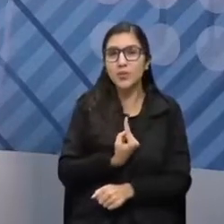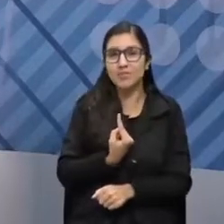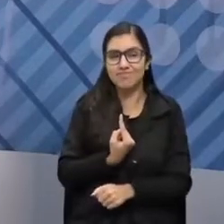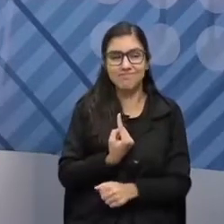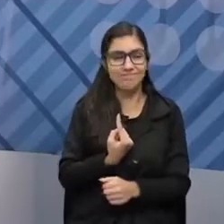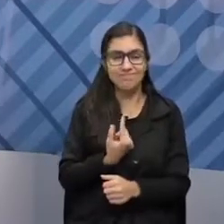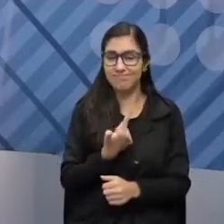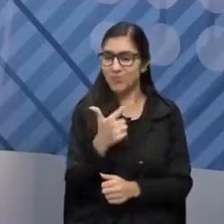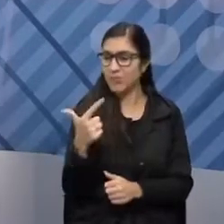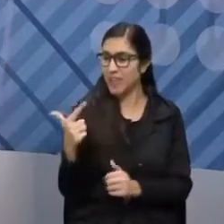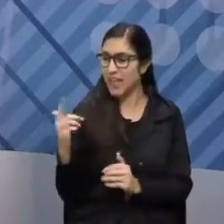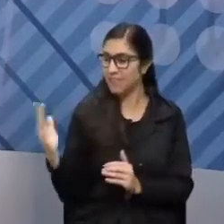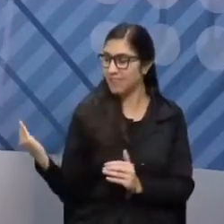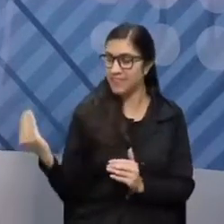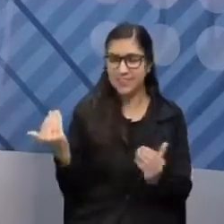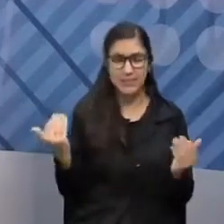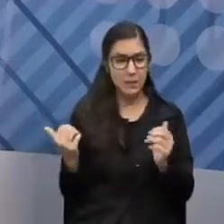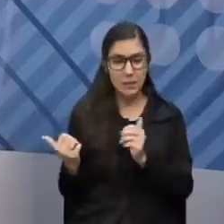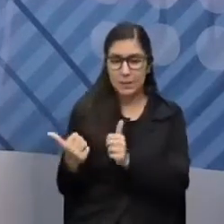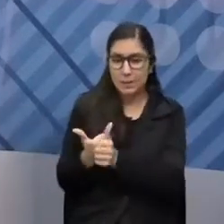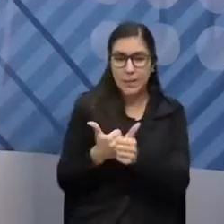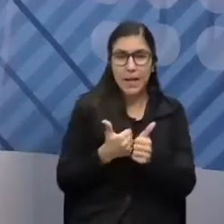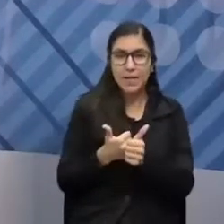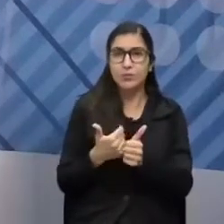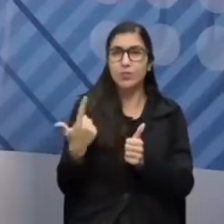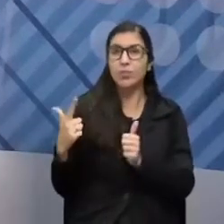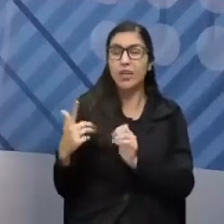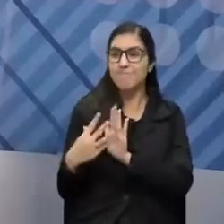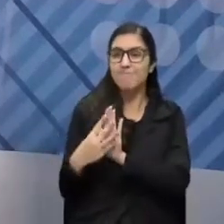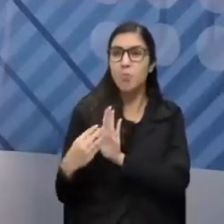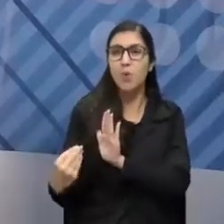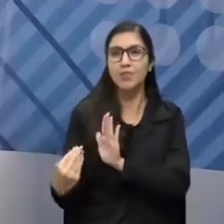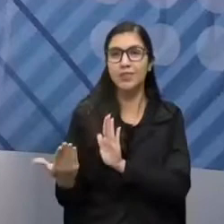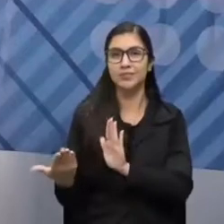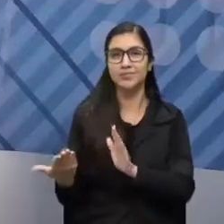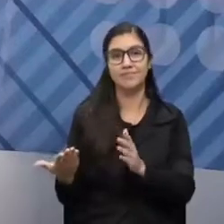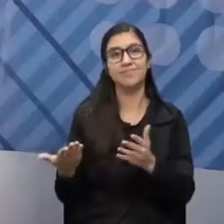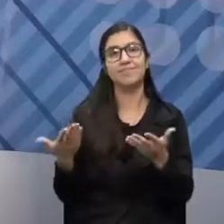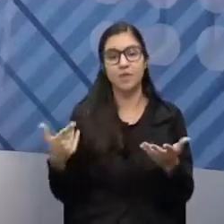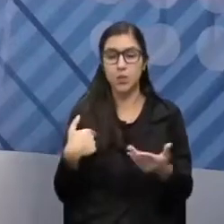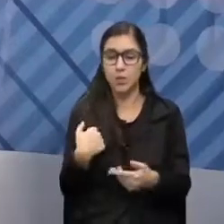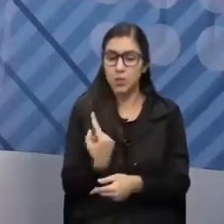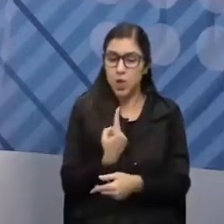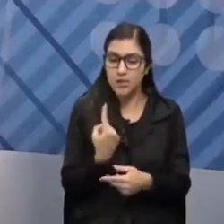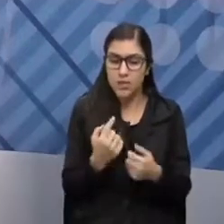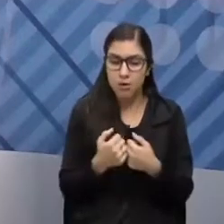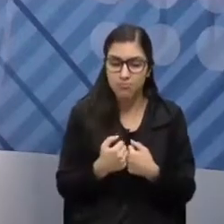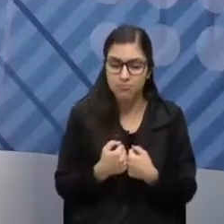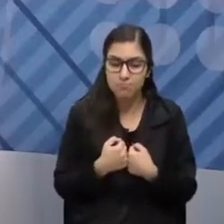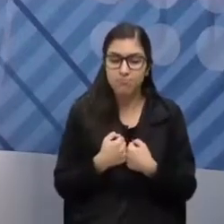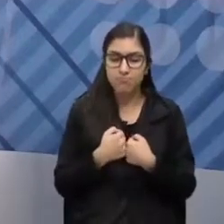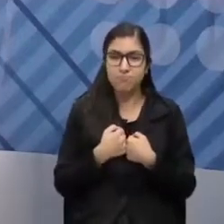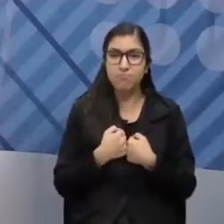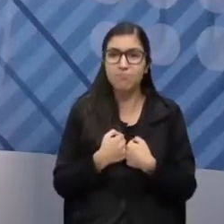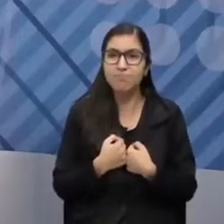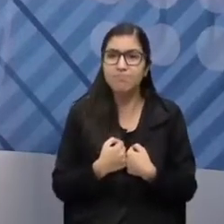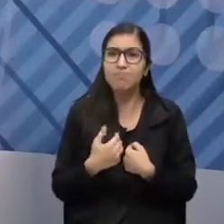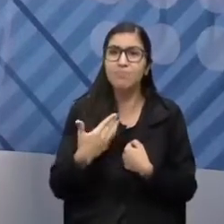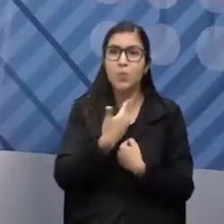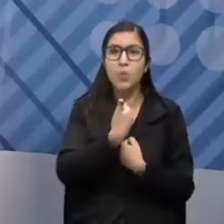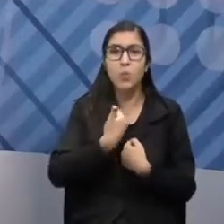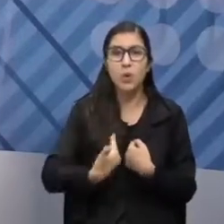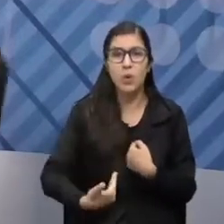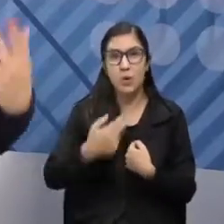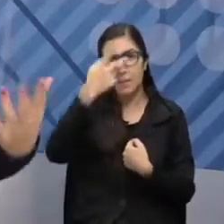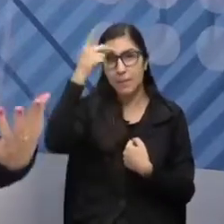Então, eu não tenho referência, eu não tenho modelo a ser seguido. Então, eu me isolo e o balanceio, inclusive até